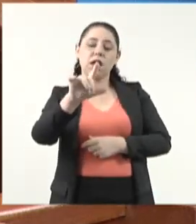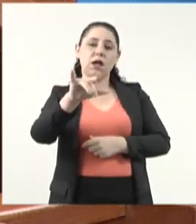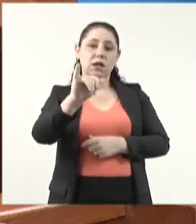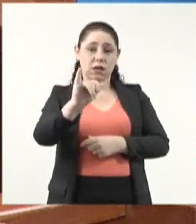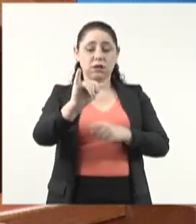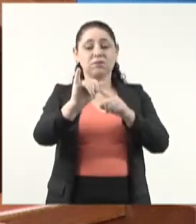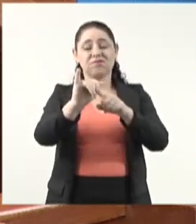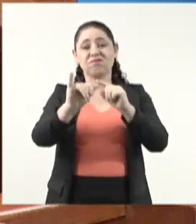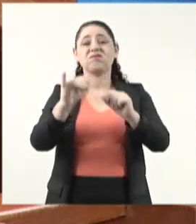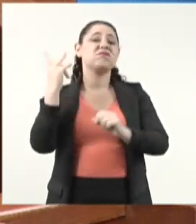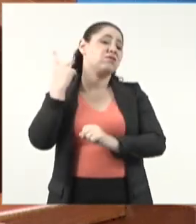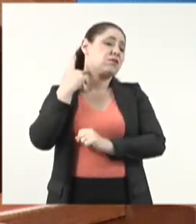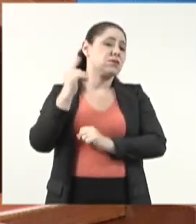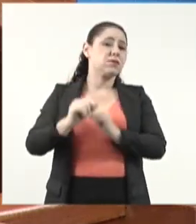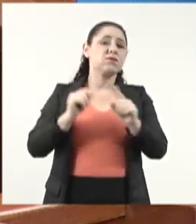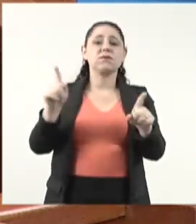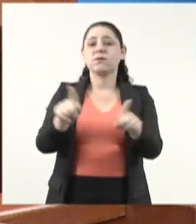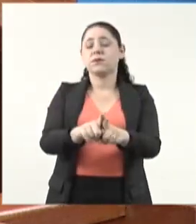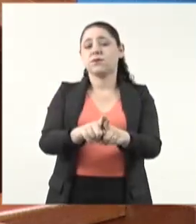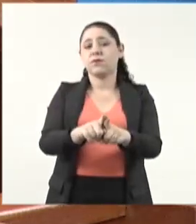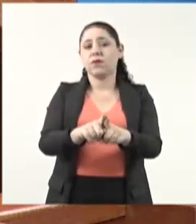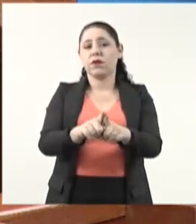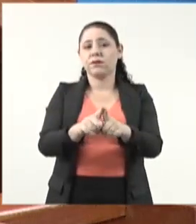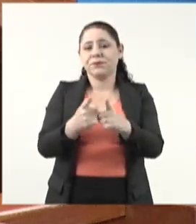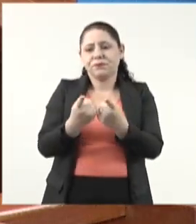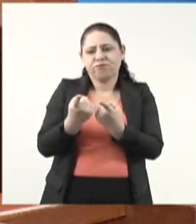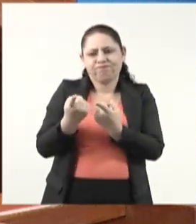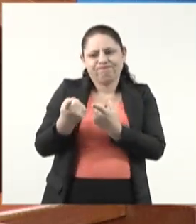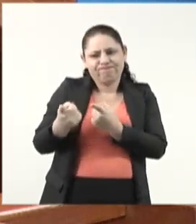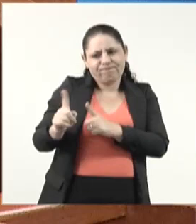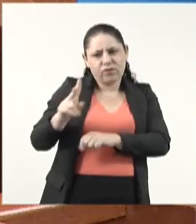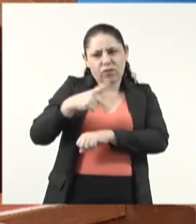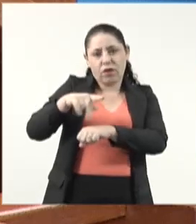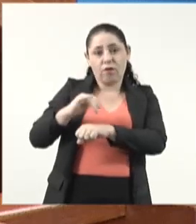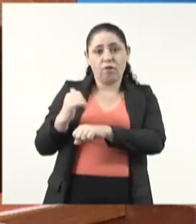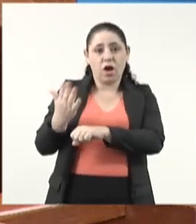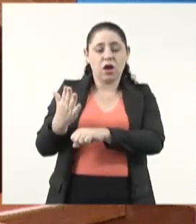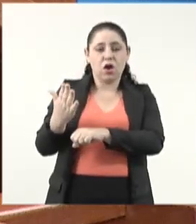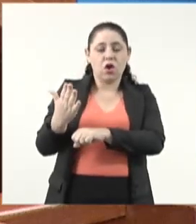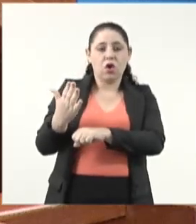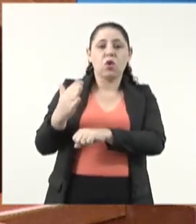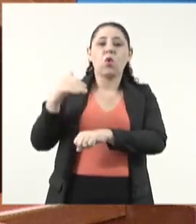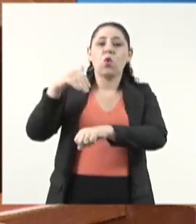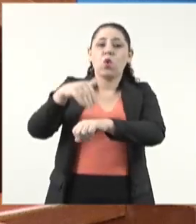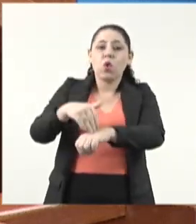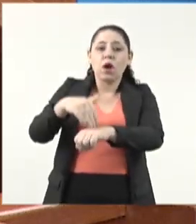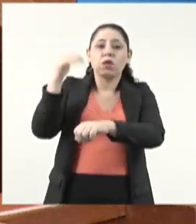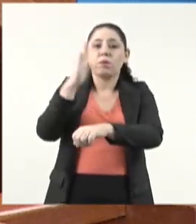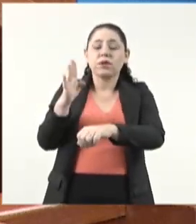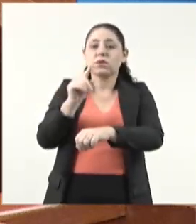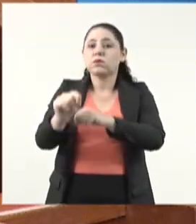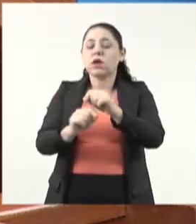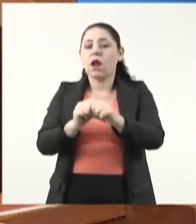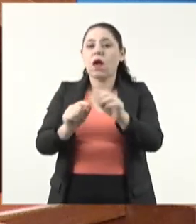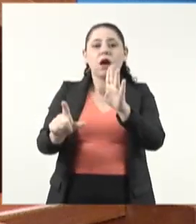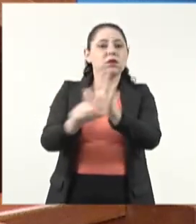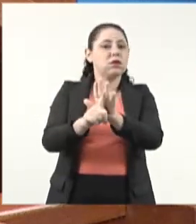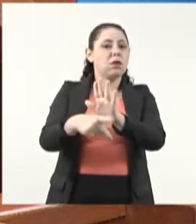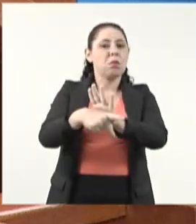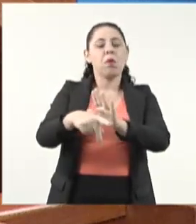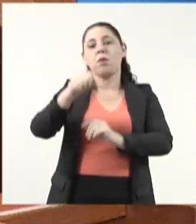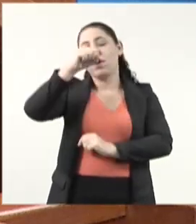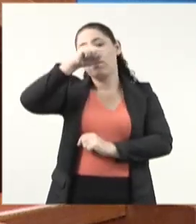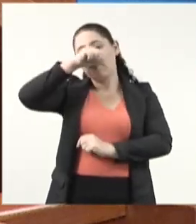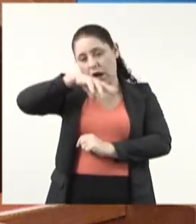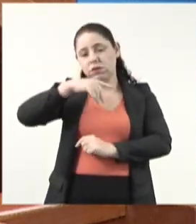uma vítima que, inclusive, provocou no âmbito internacional a condenação do Estado brasileiro para legislar sobre